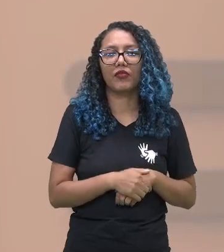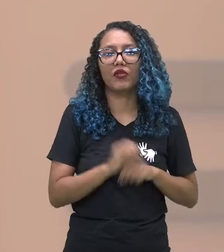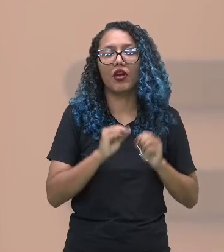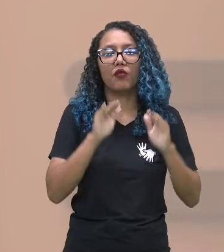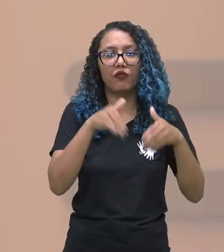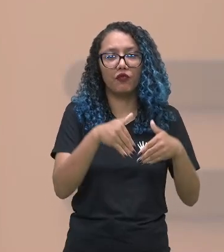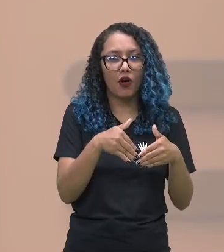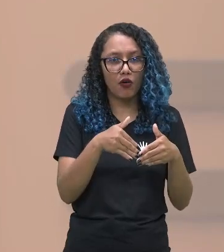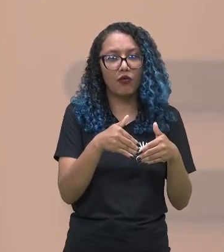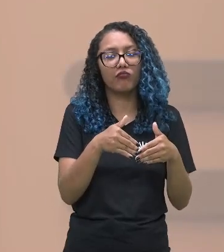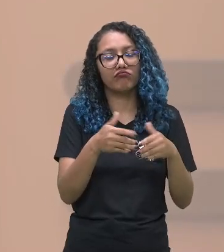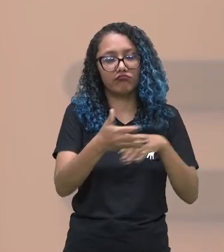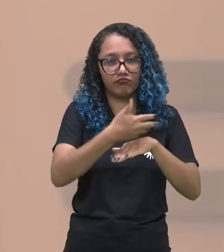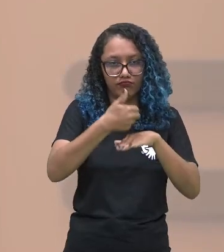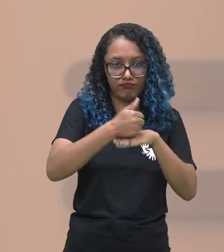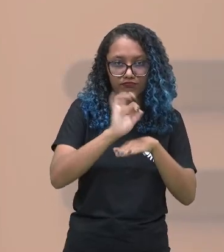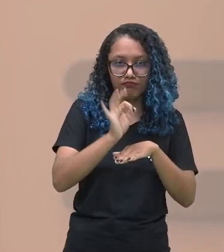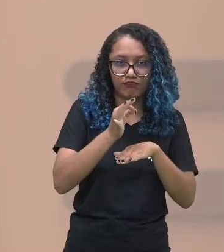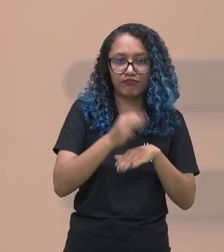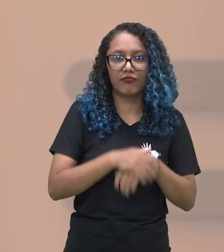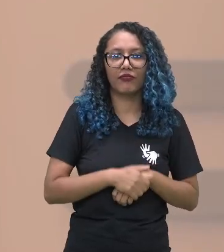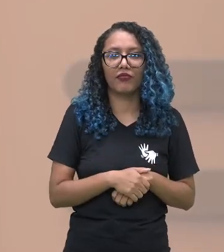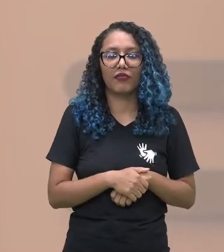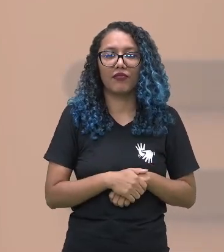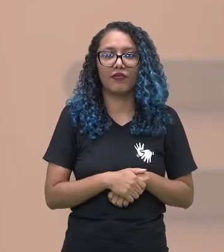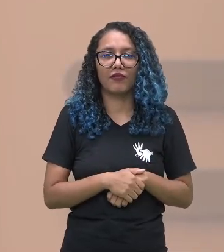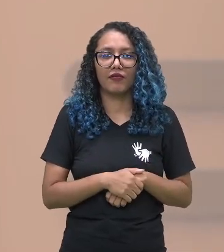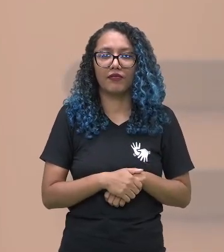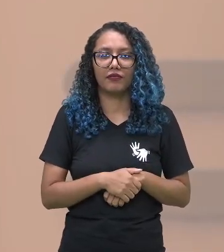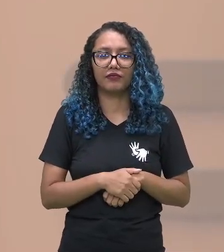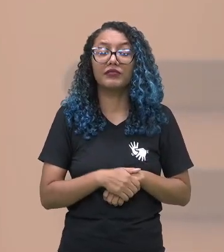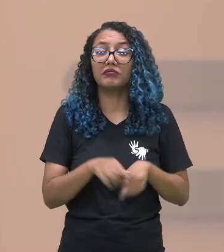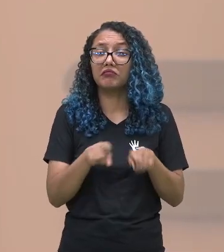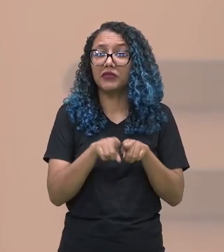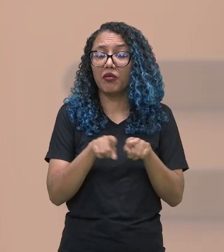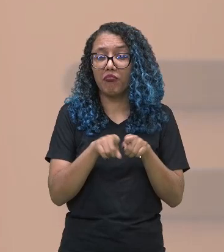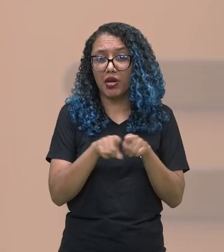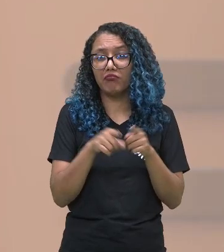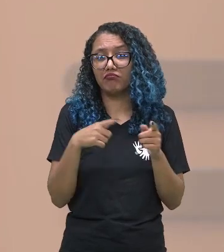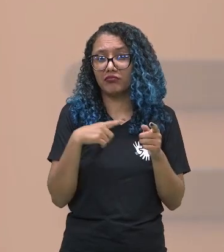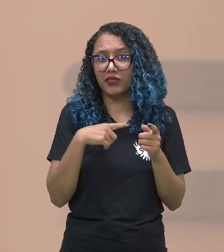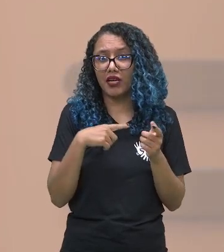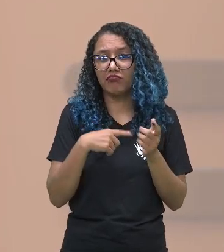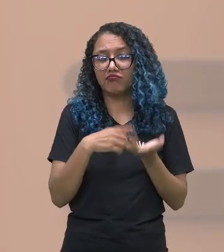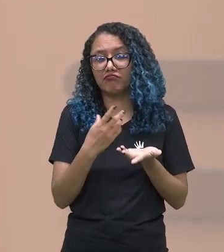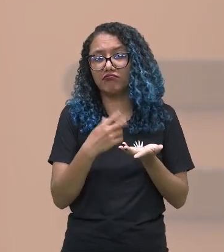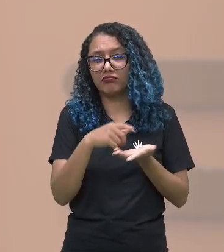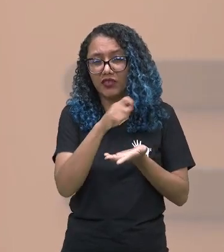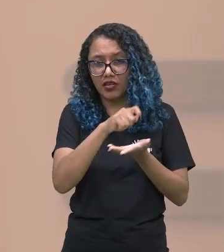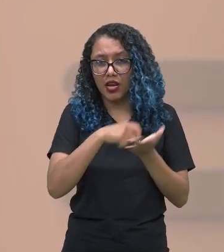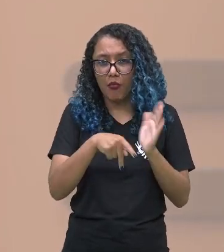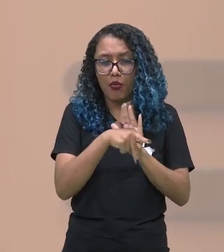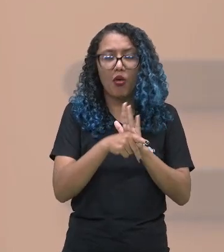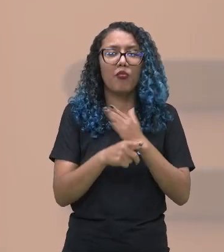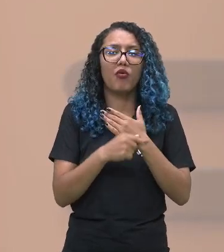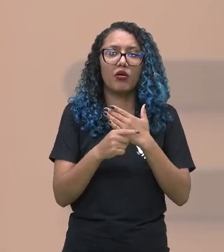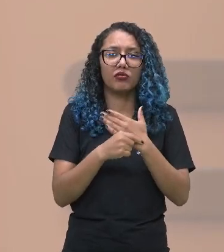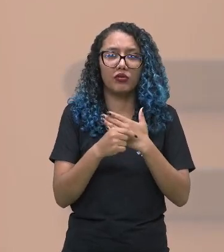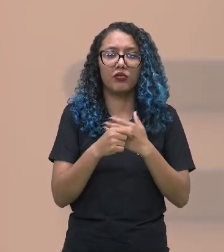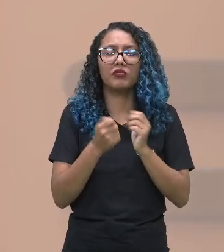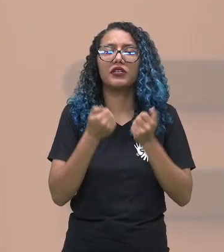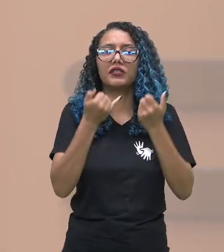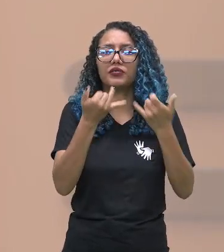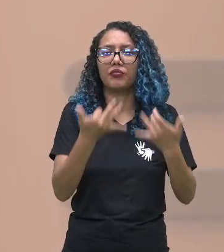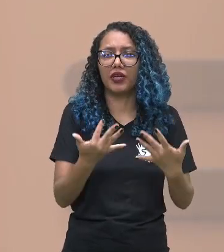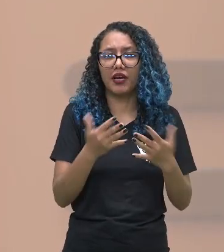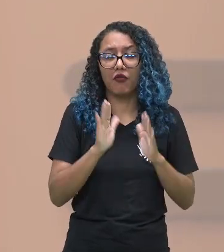vamos ficar com as palavras do próprio autor, que diz que é apenas para atender um mercado